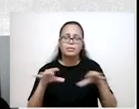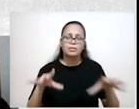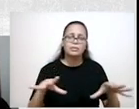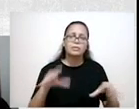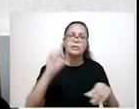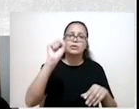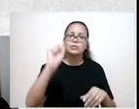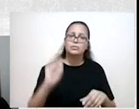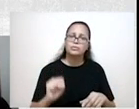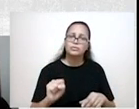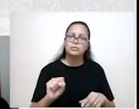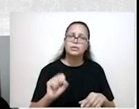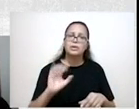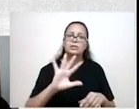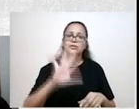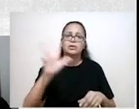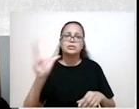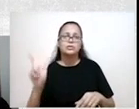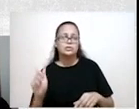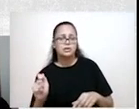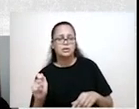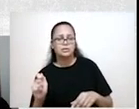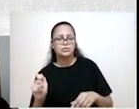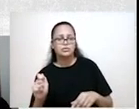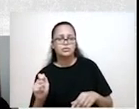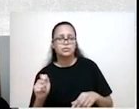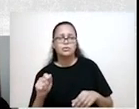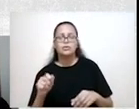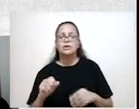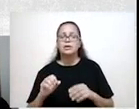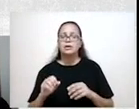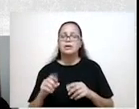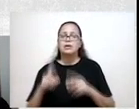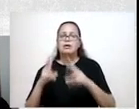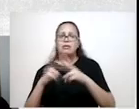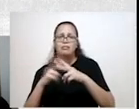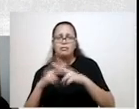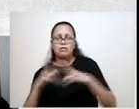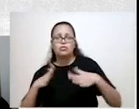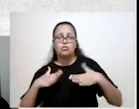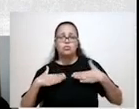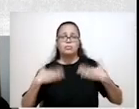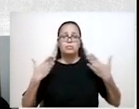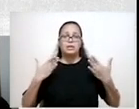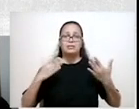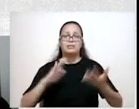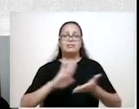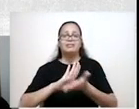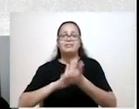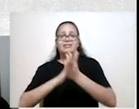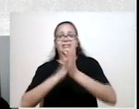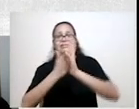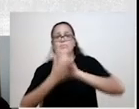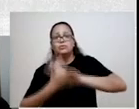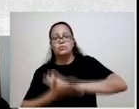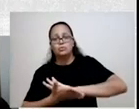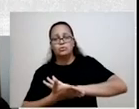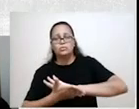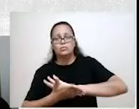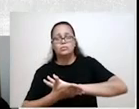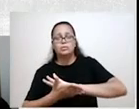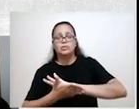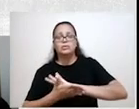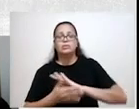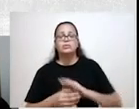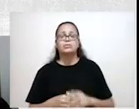Asiático. O ataque japonês, esse ataque surpresa à base americana, destruiu ou